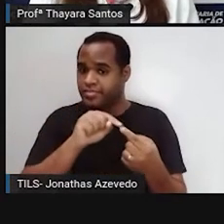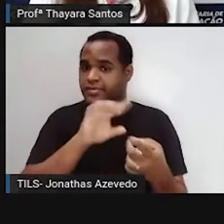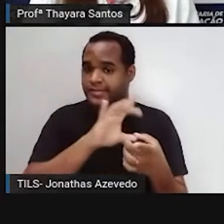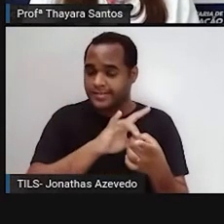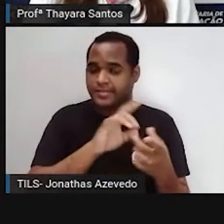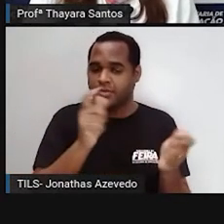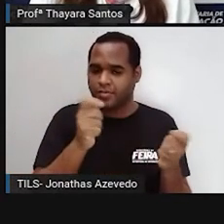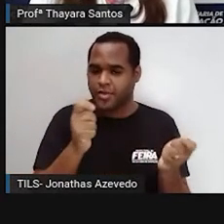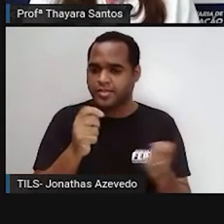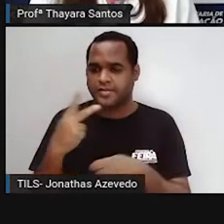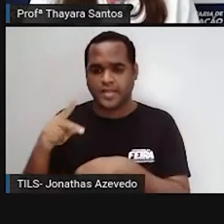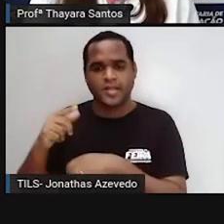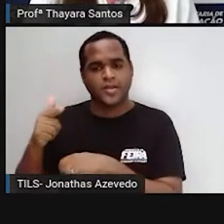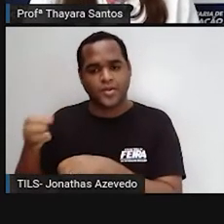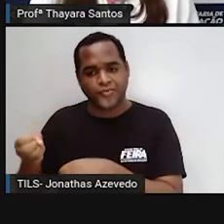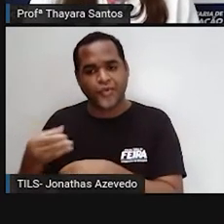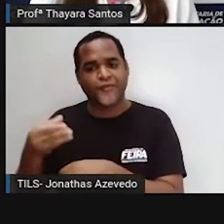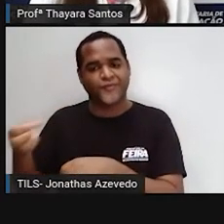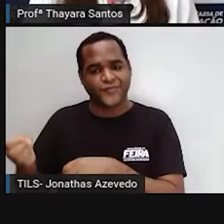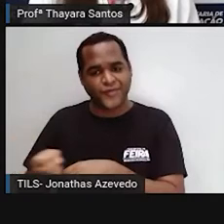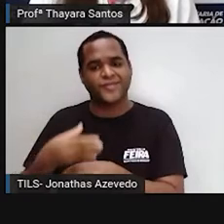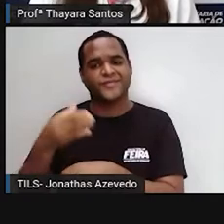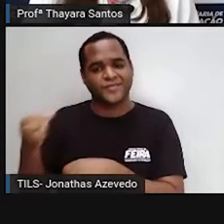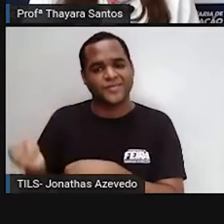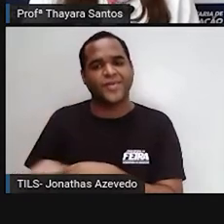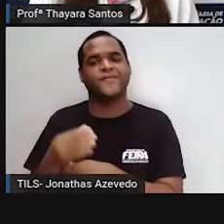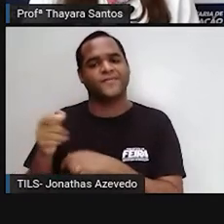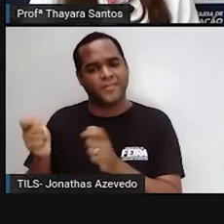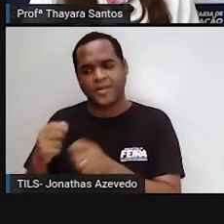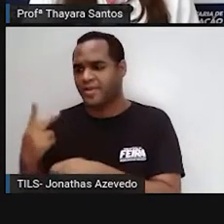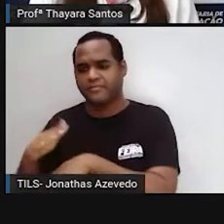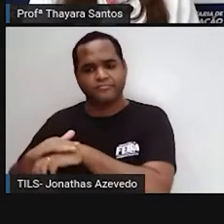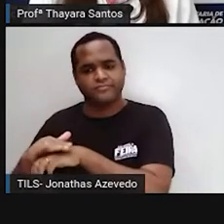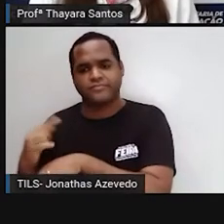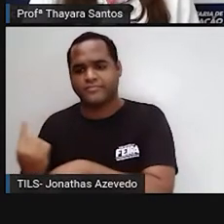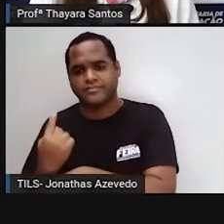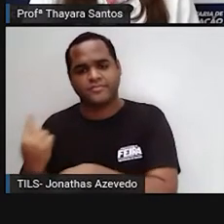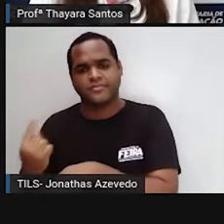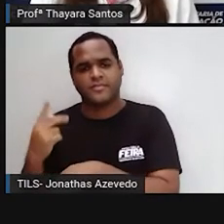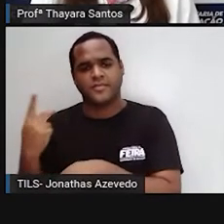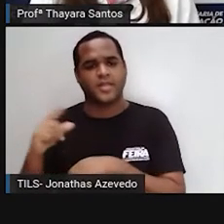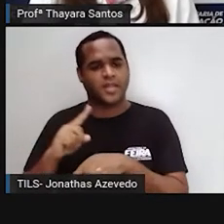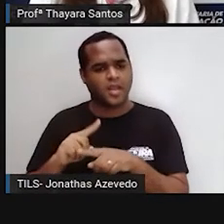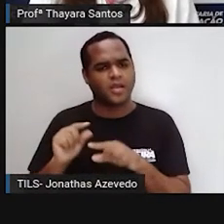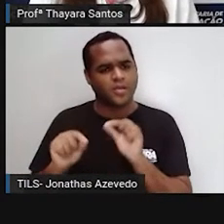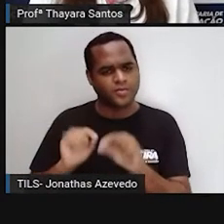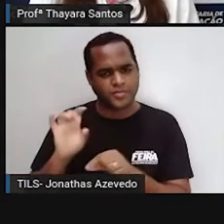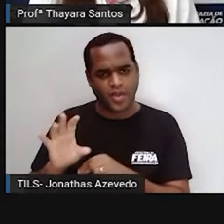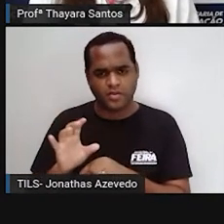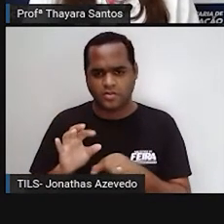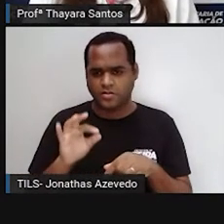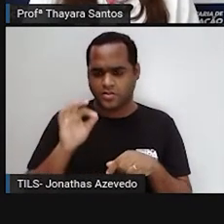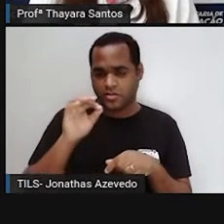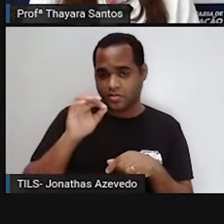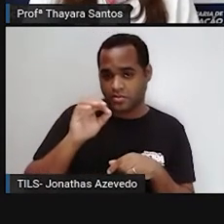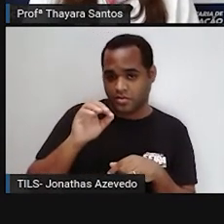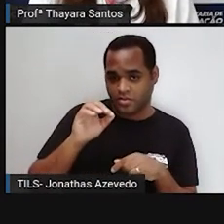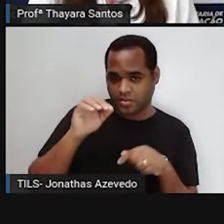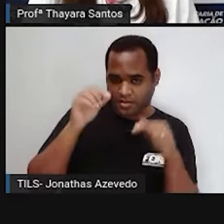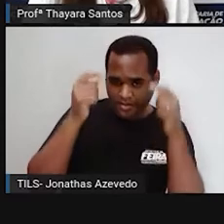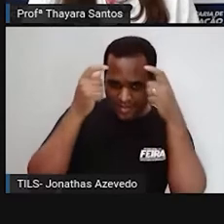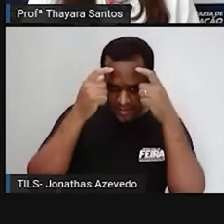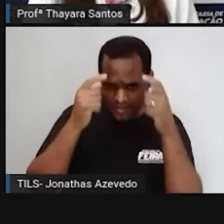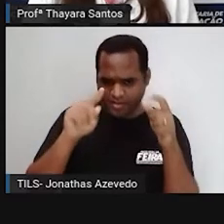a capacidade sim de gerar um novo organismo. Mas nesse caso, não vai ser nenhuma operária, nenhuma rainha, vai ser um